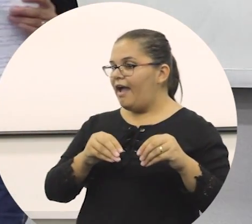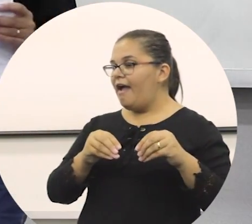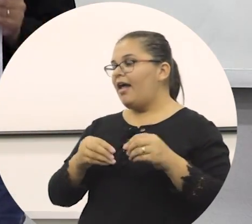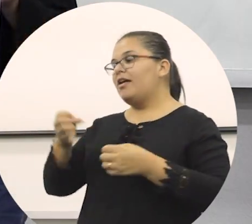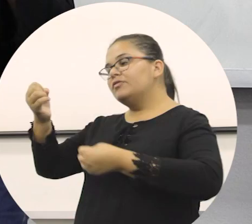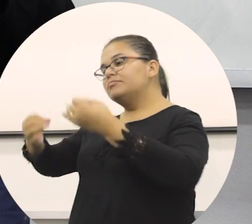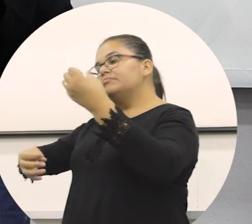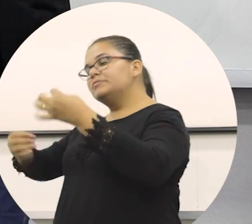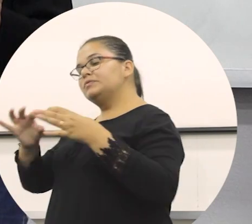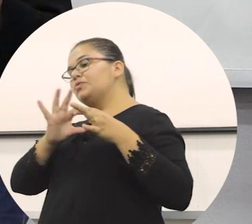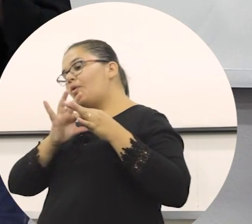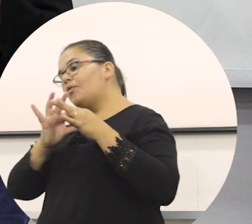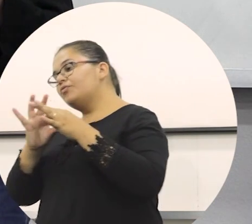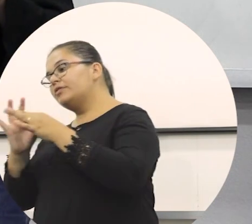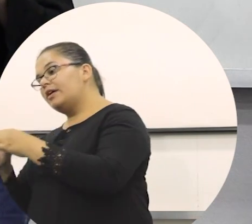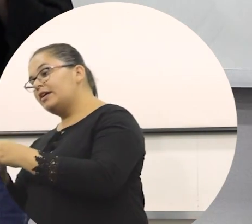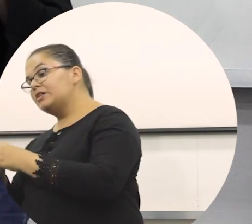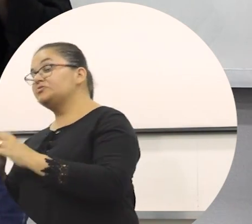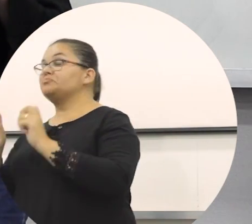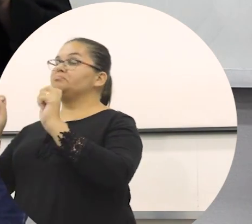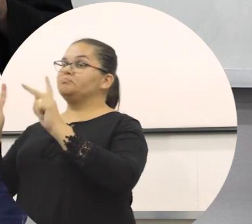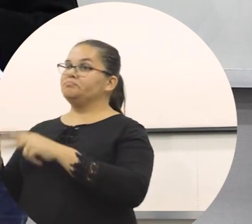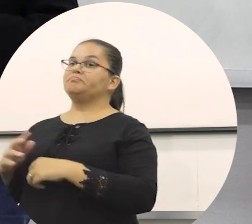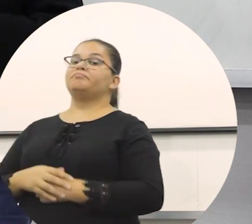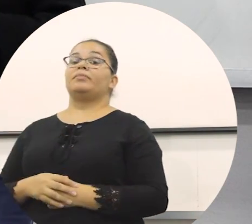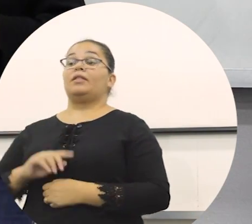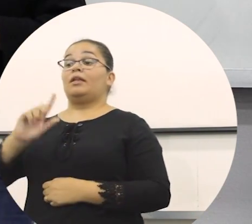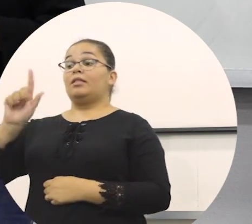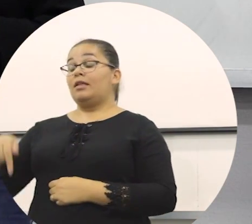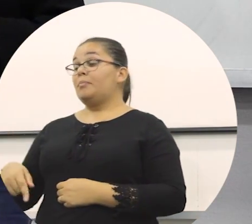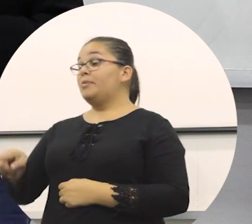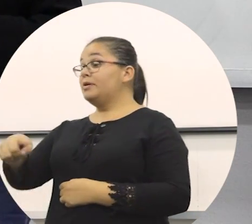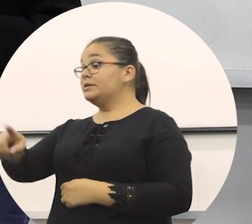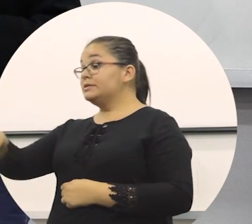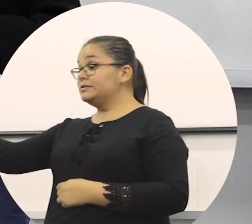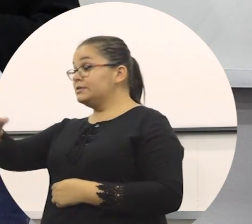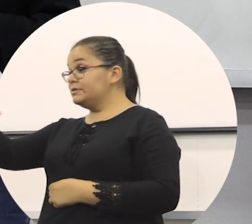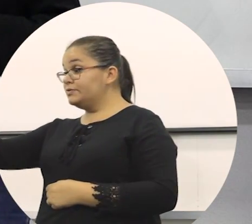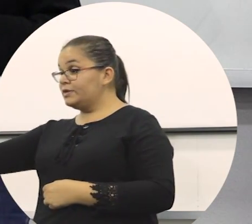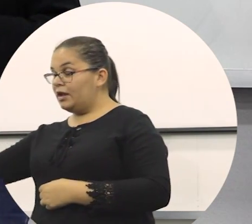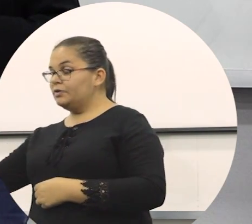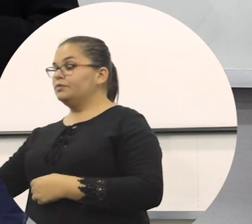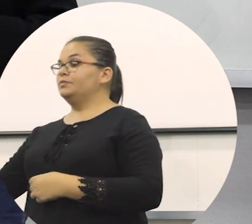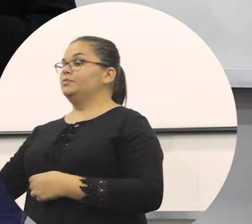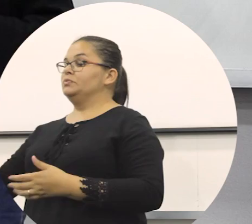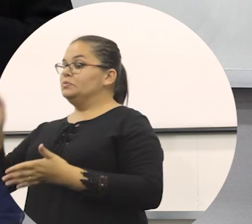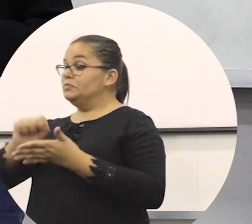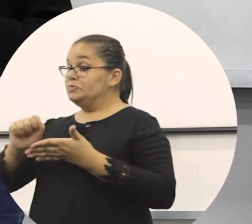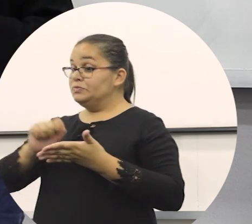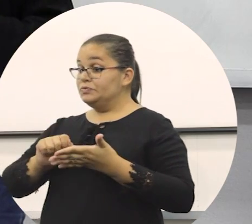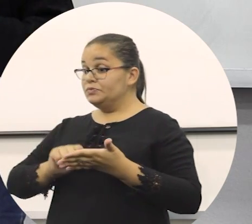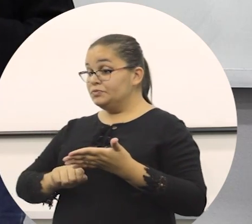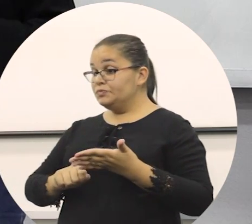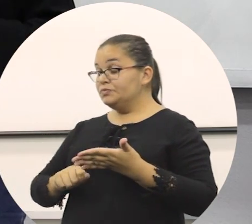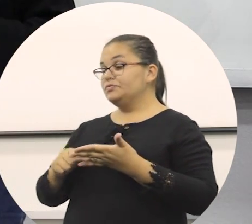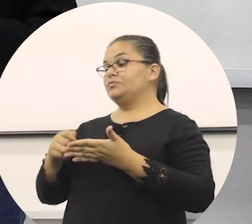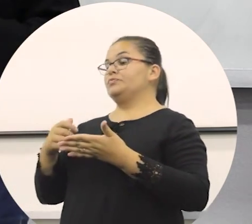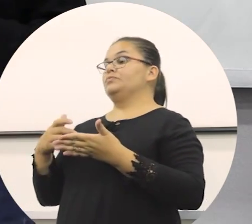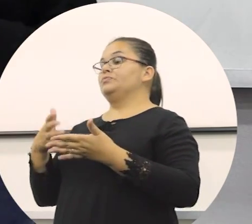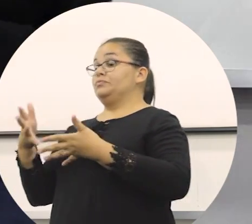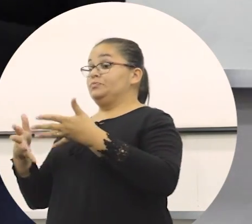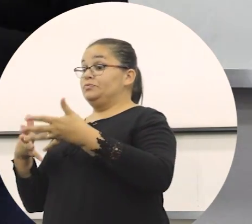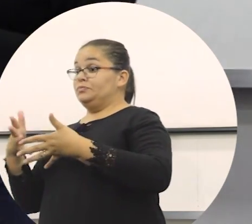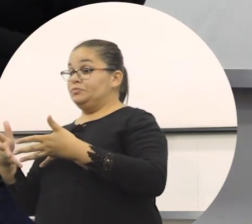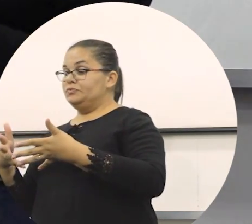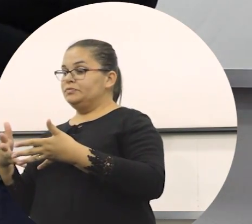contexto. E aí, ok. Aí ela pediu a produção de cada aluno. E na produção, ela disse que ela ficou encantada de ver,